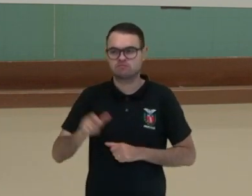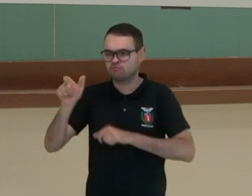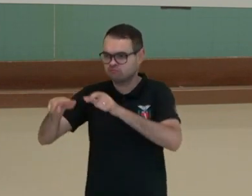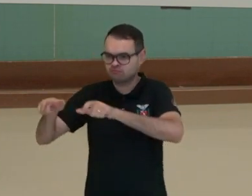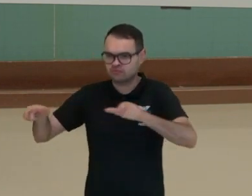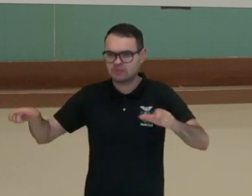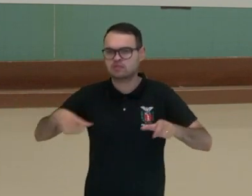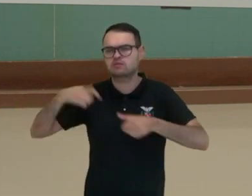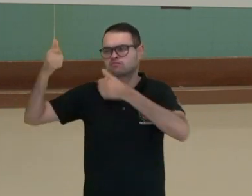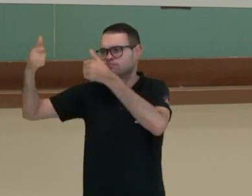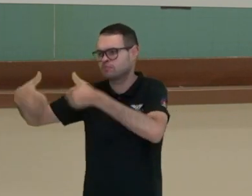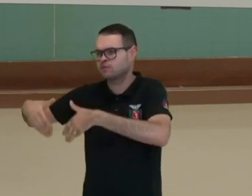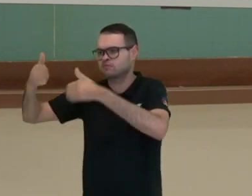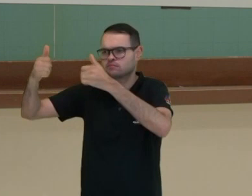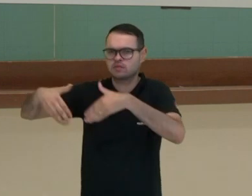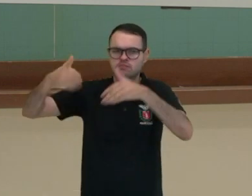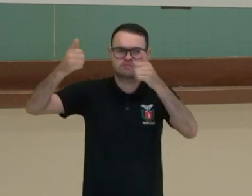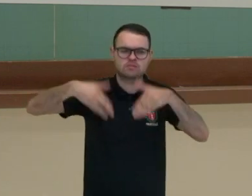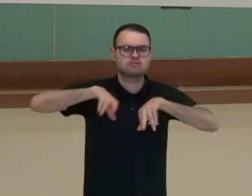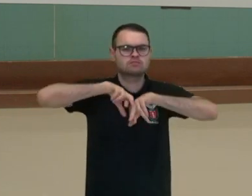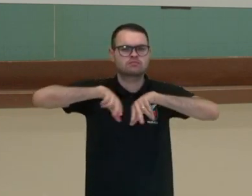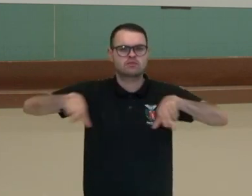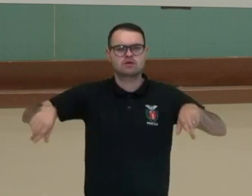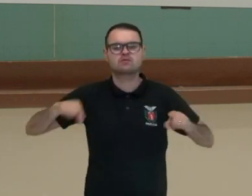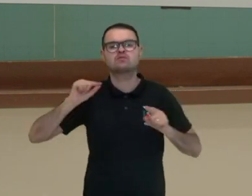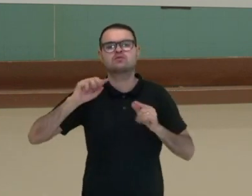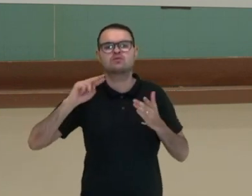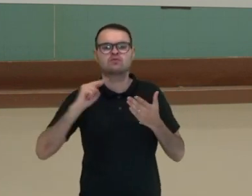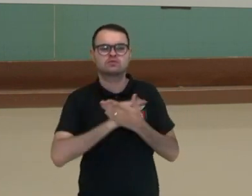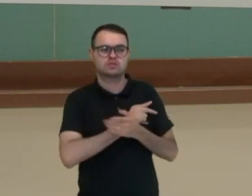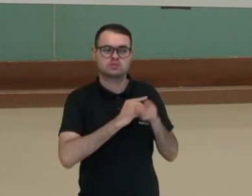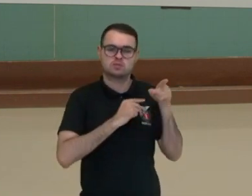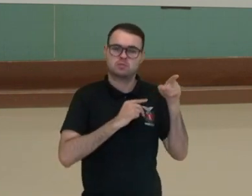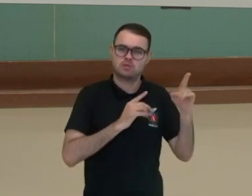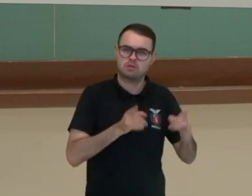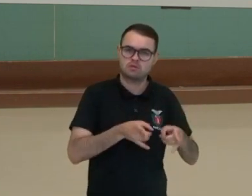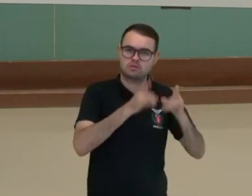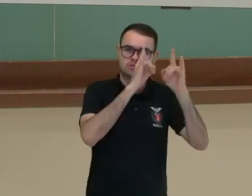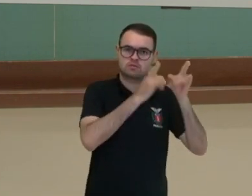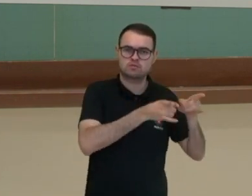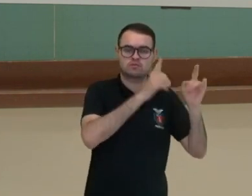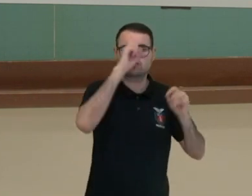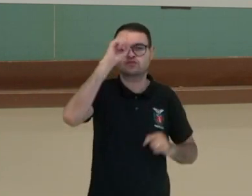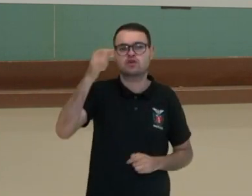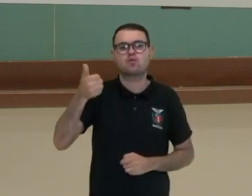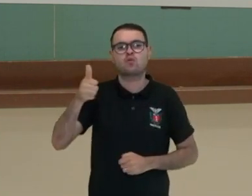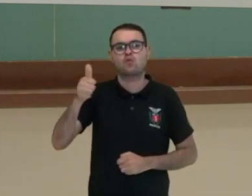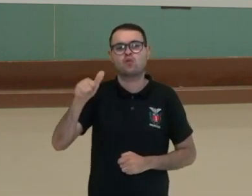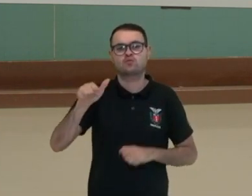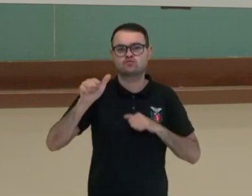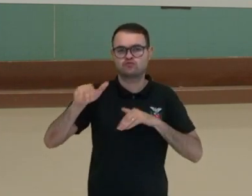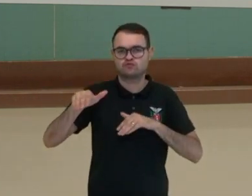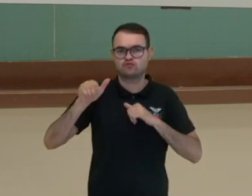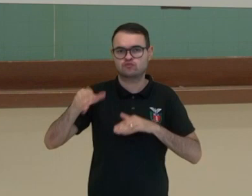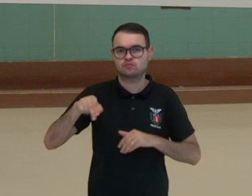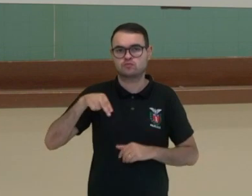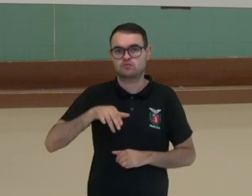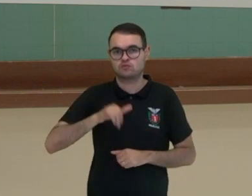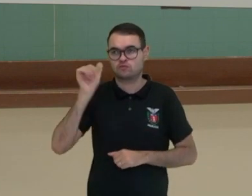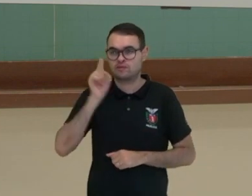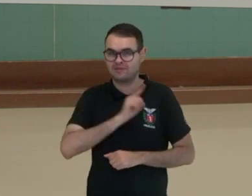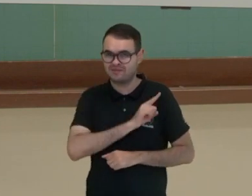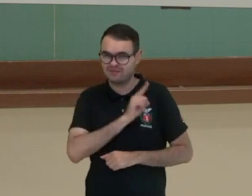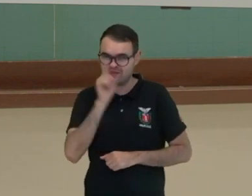várias explicações para o que aconteceu no dia 11 de setembro em Nova York, no ataque